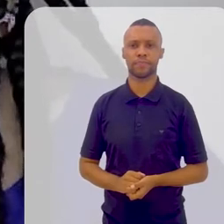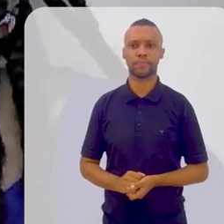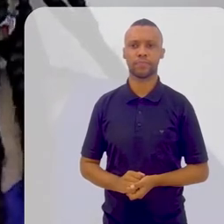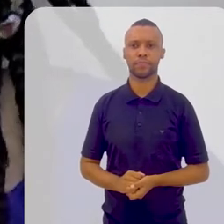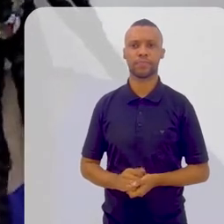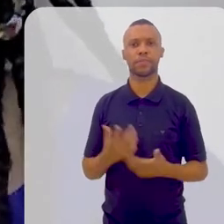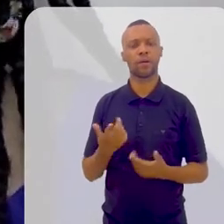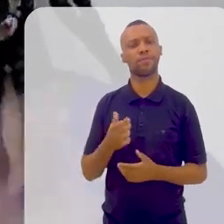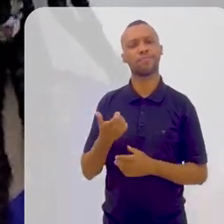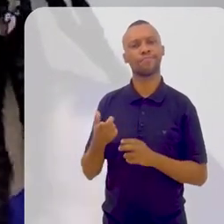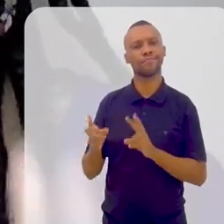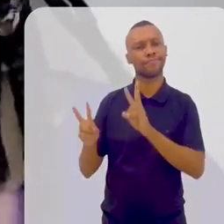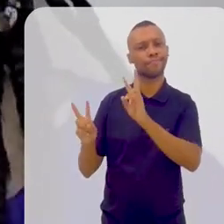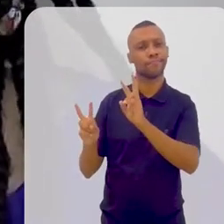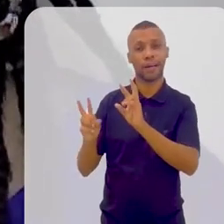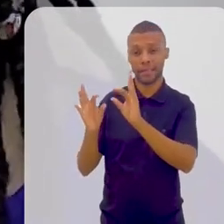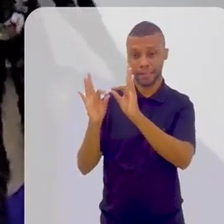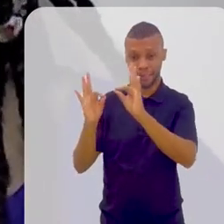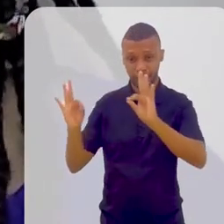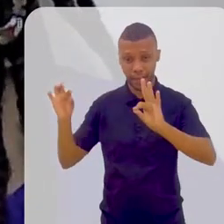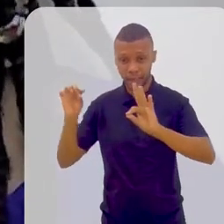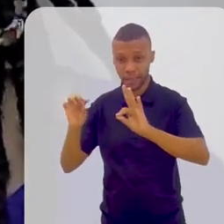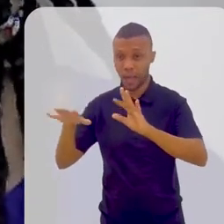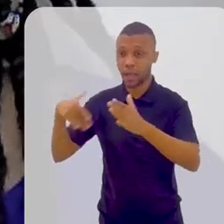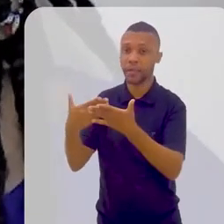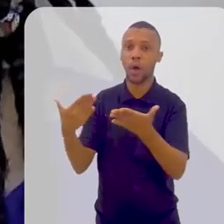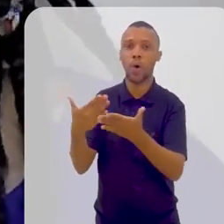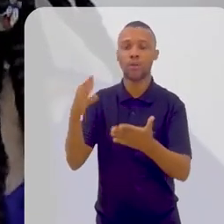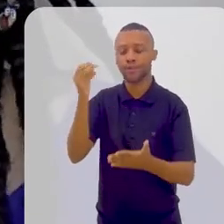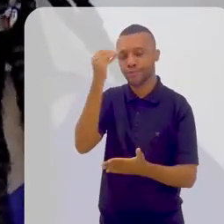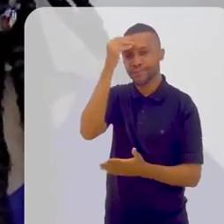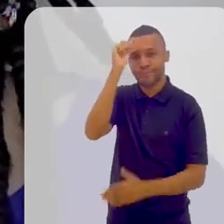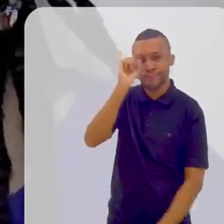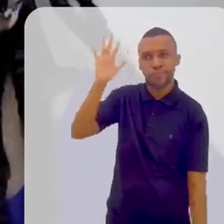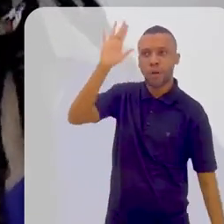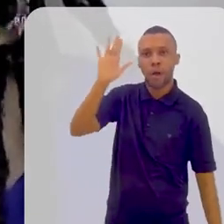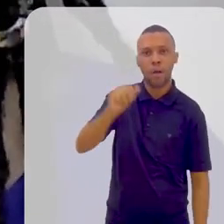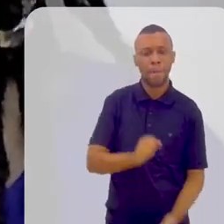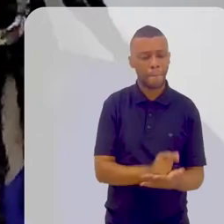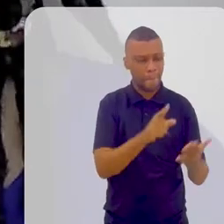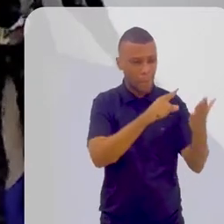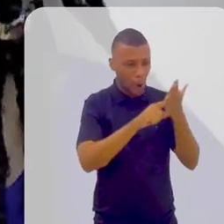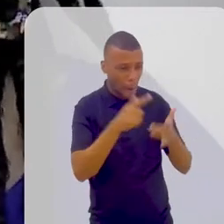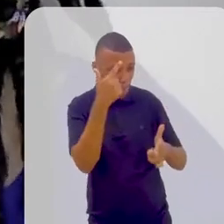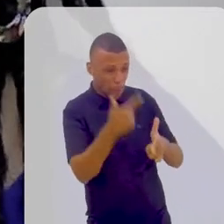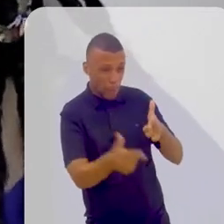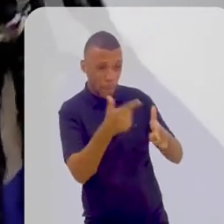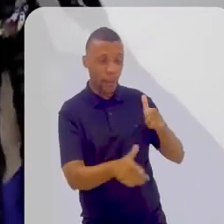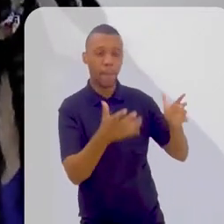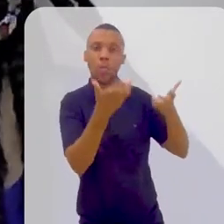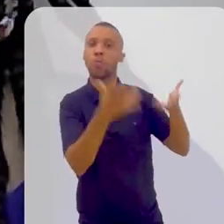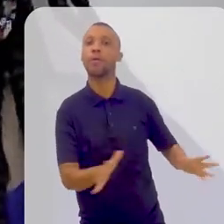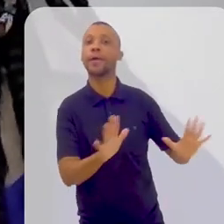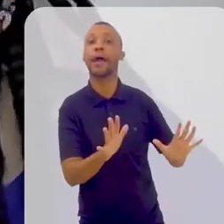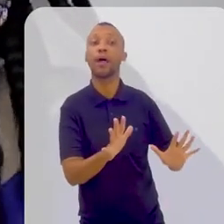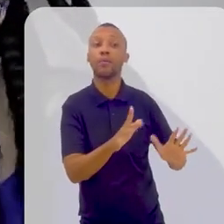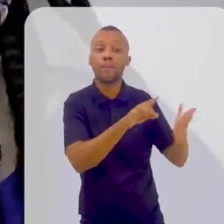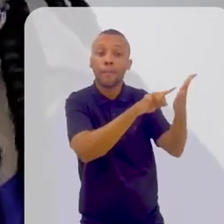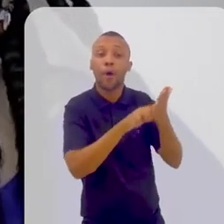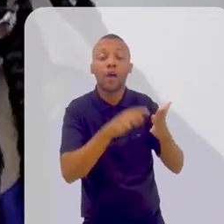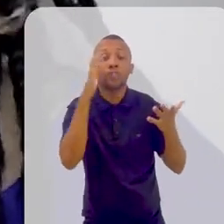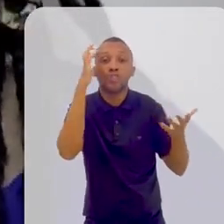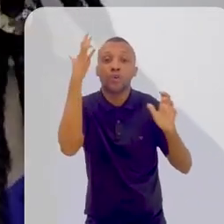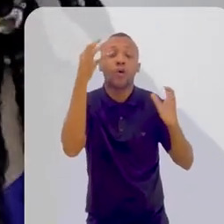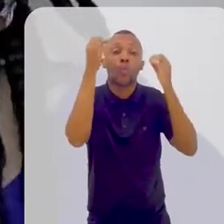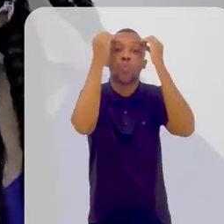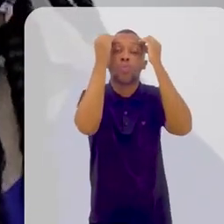Então, eu uso muito essa frase até hoje, né? Não me traga problemas, me traga. Ele falava muito isso para mim. Não me traga